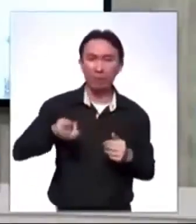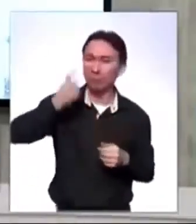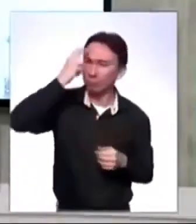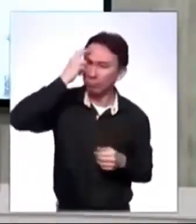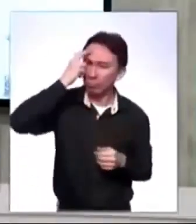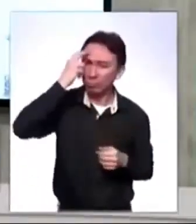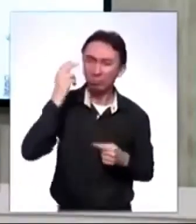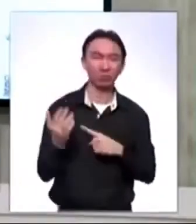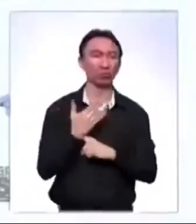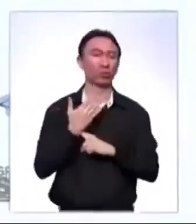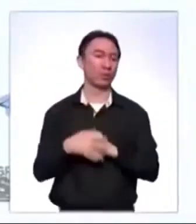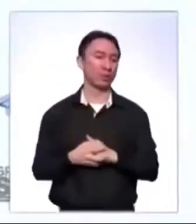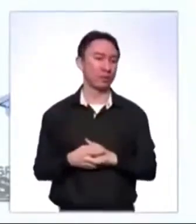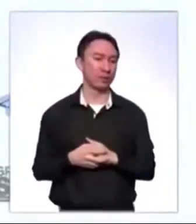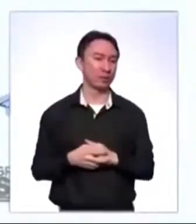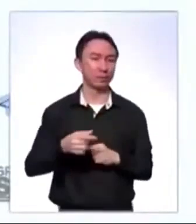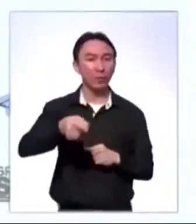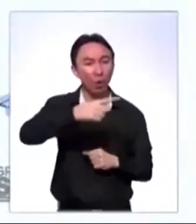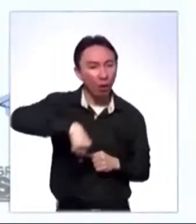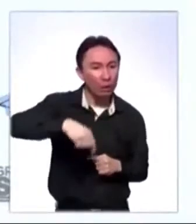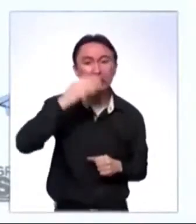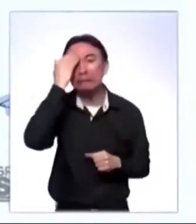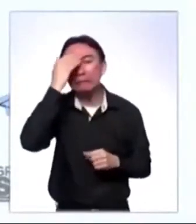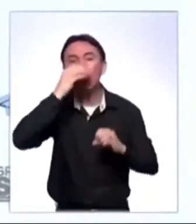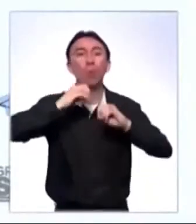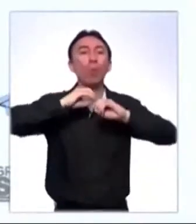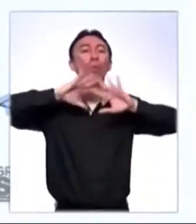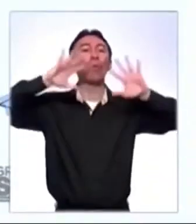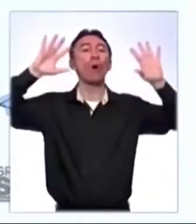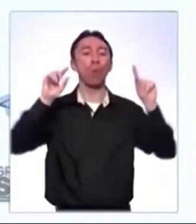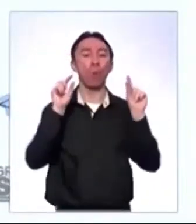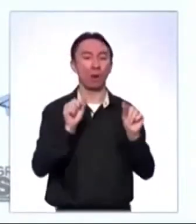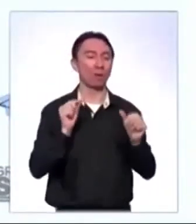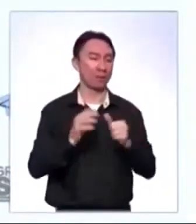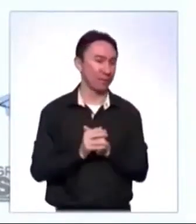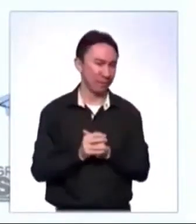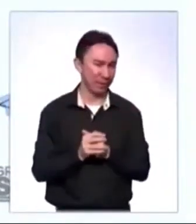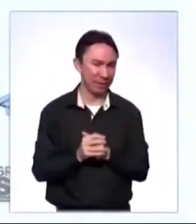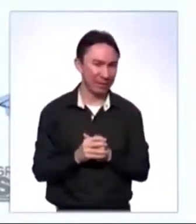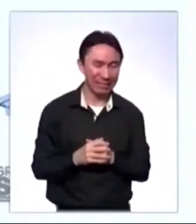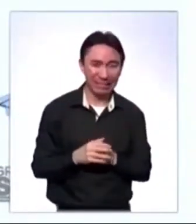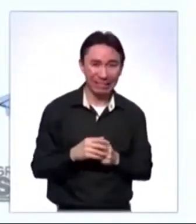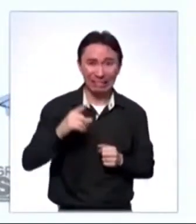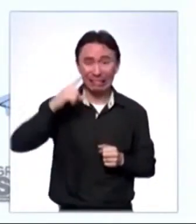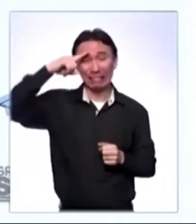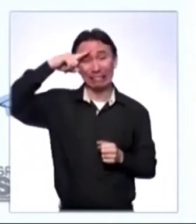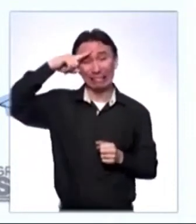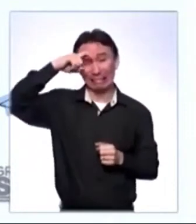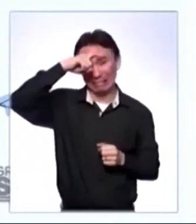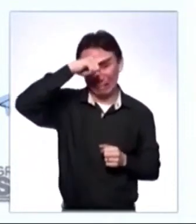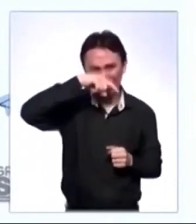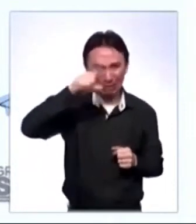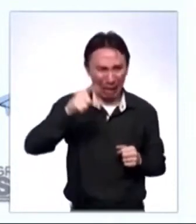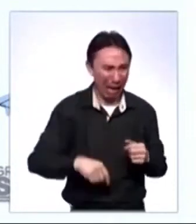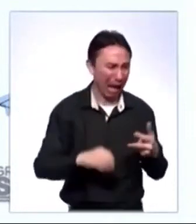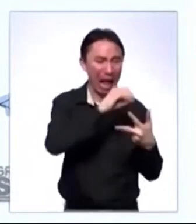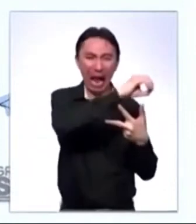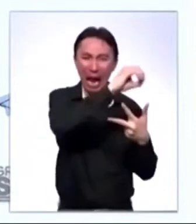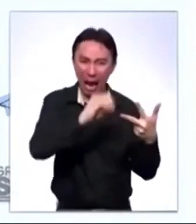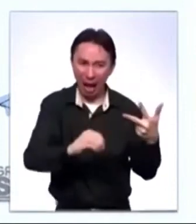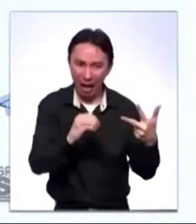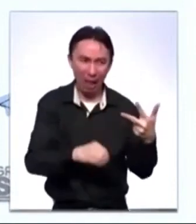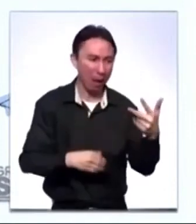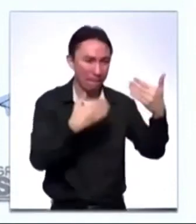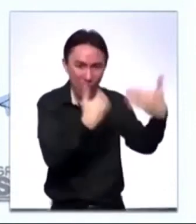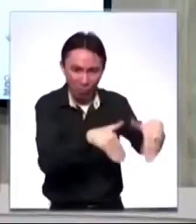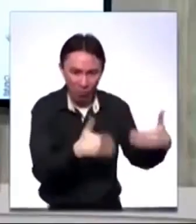entender, né, que não é tão difícil assim a prova de artes do Enem. É só um pouquinho de boa vontade. Estamos